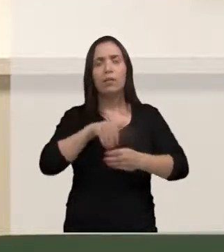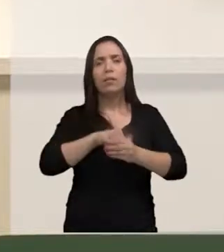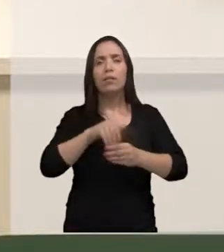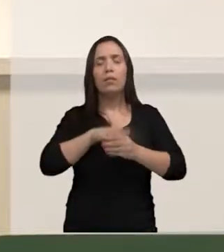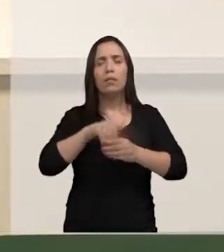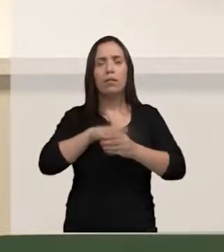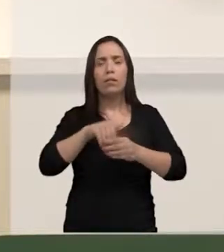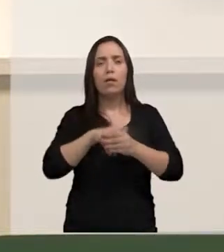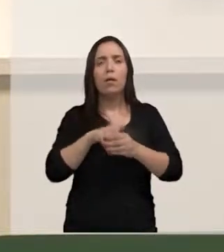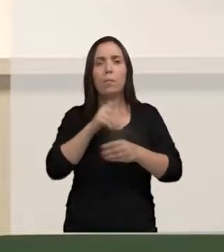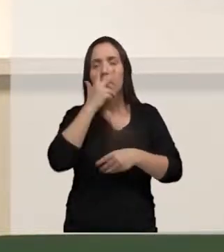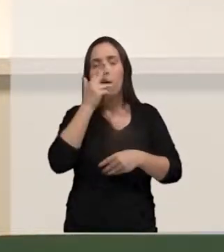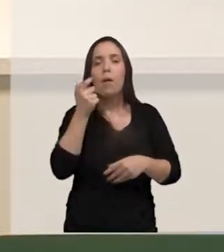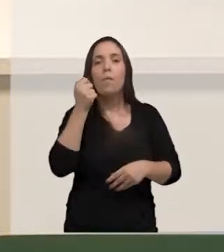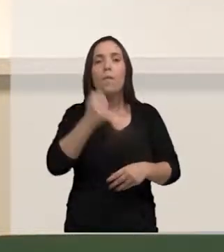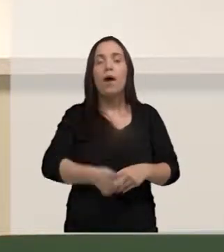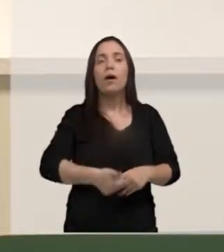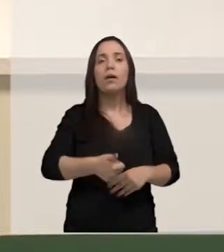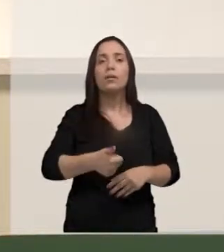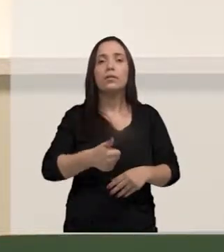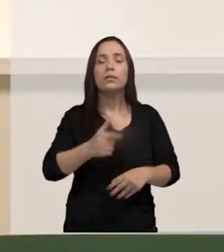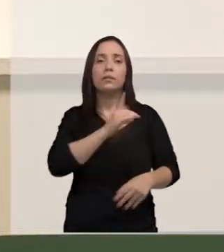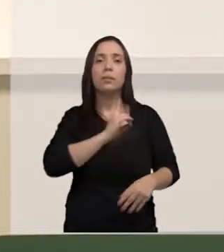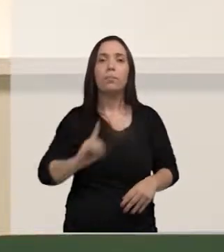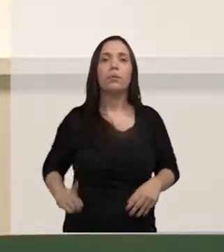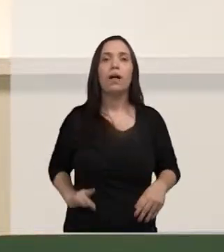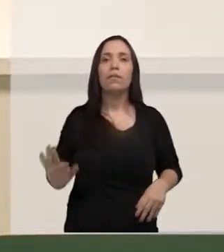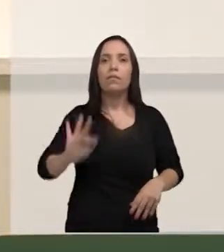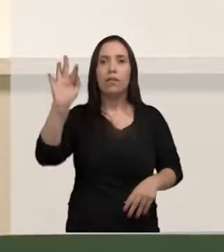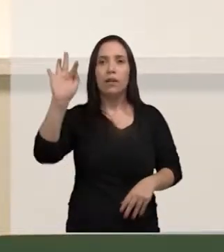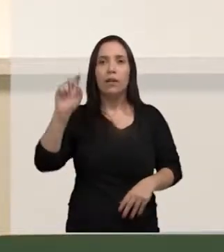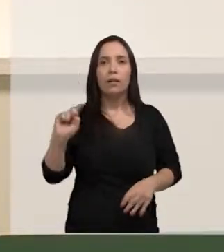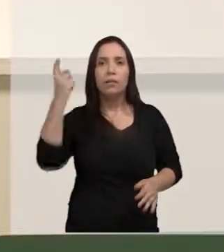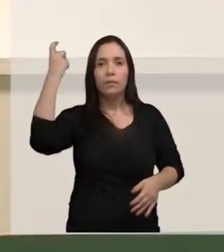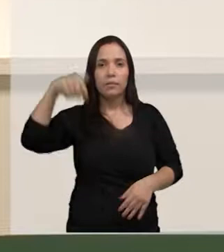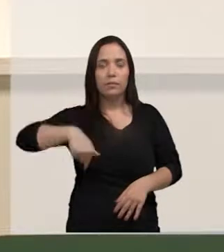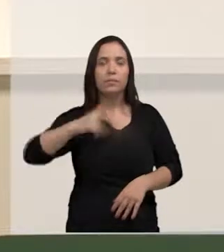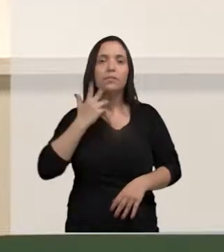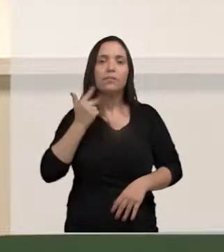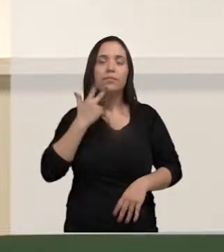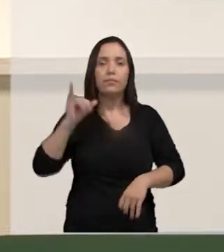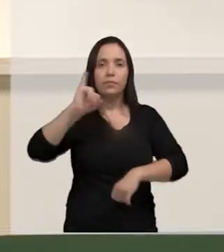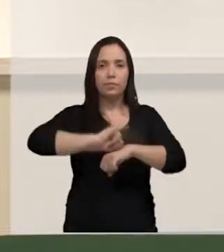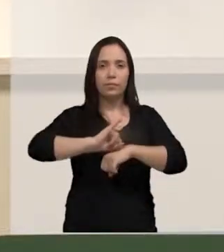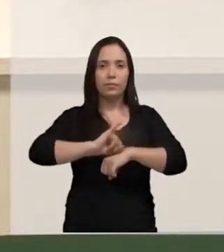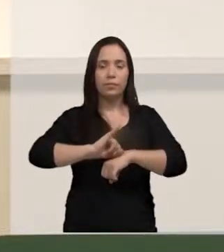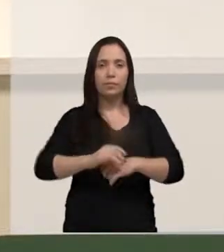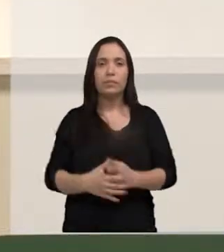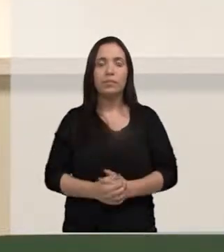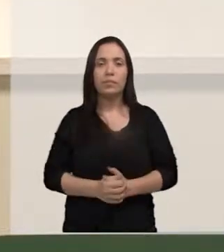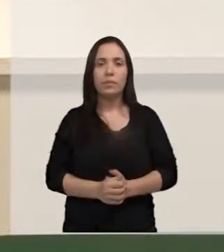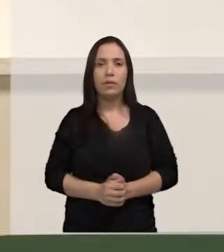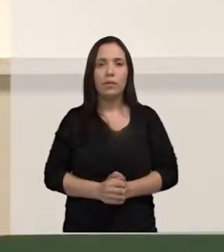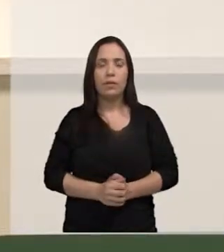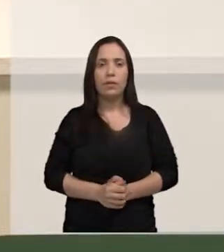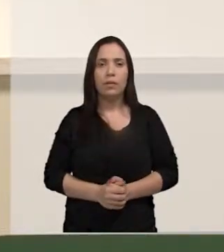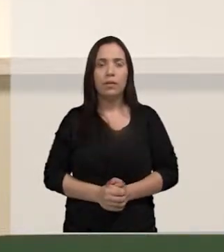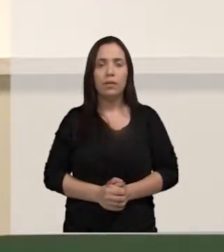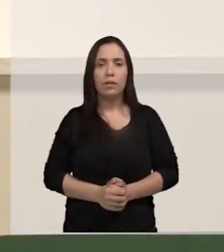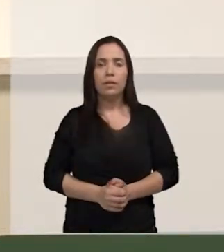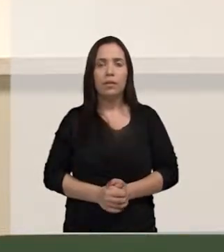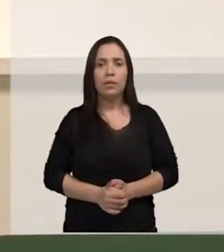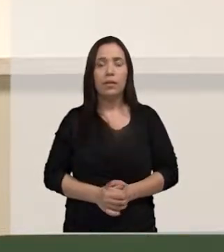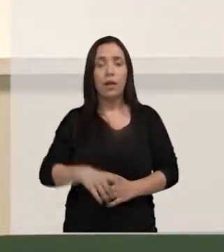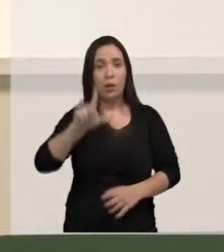votos, ele tirou quase a votação que ele tirou para deputado federal aqui, em Fortaleza, numa eleição de Senado. Quer dizer, não